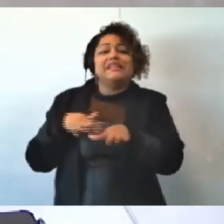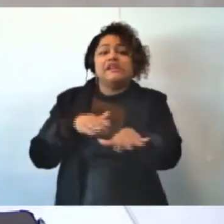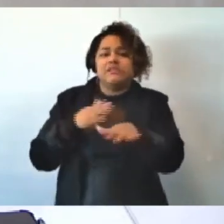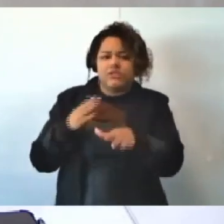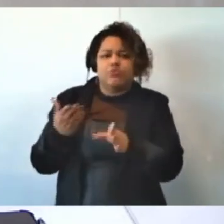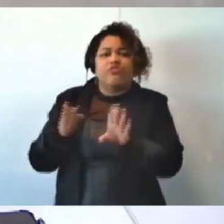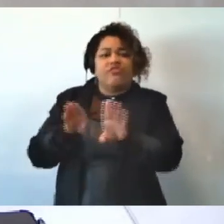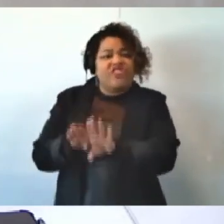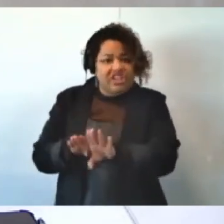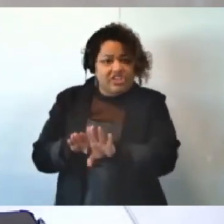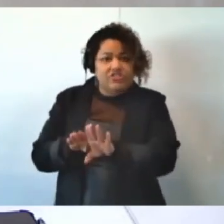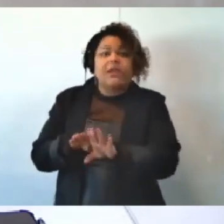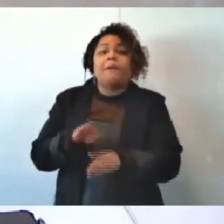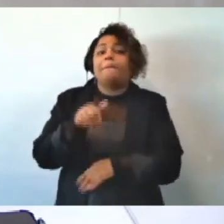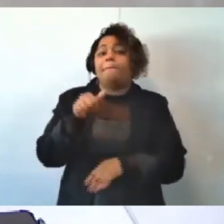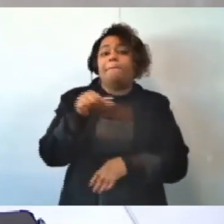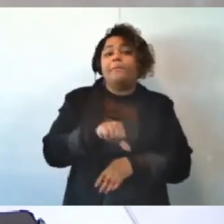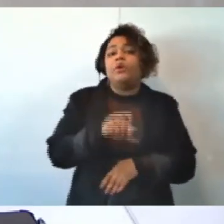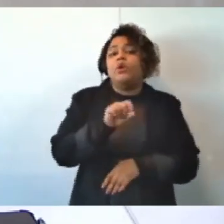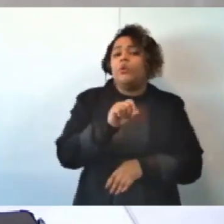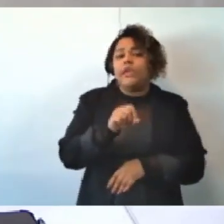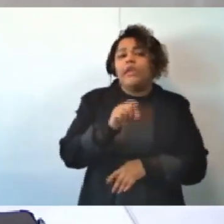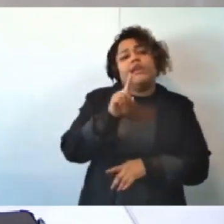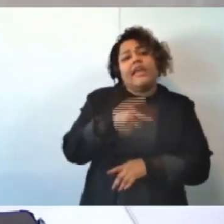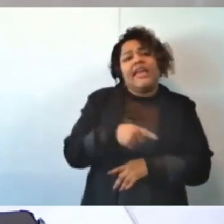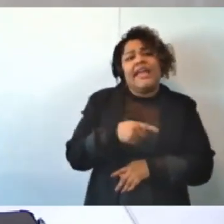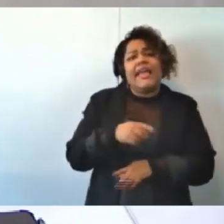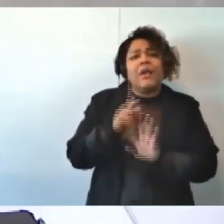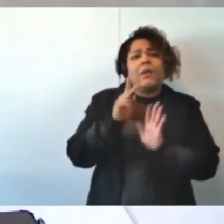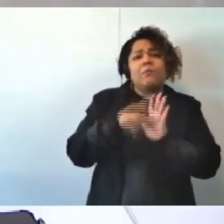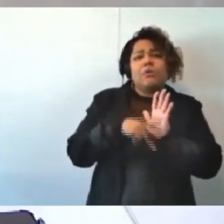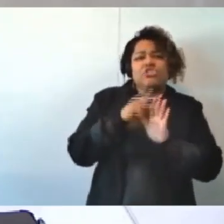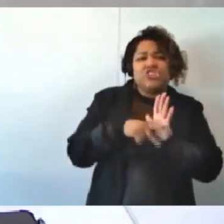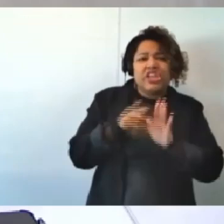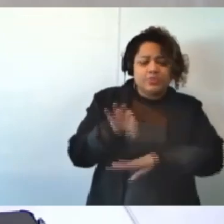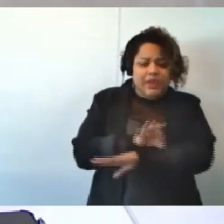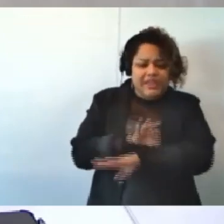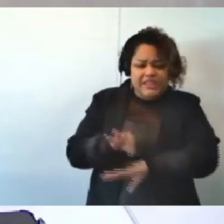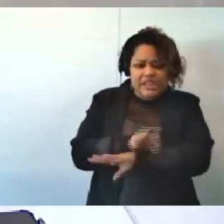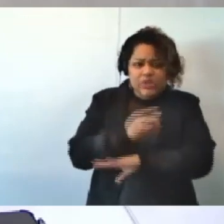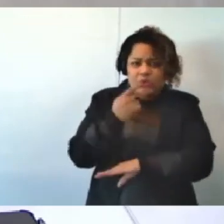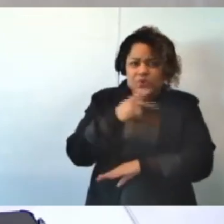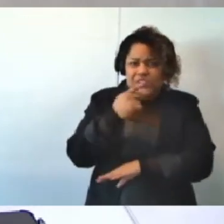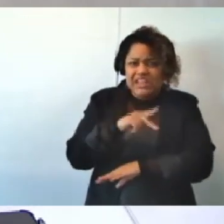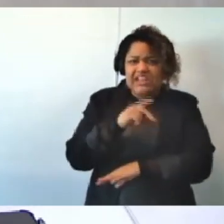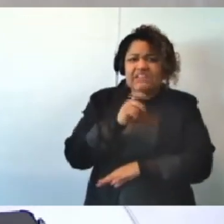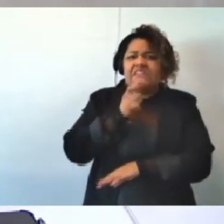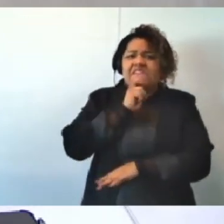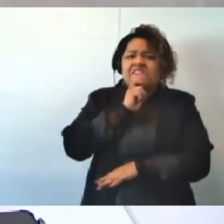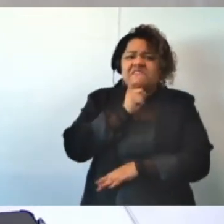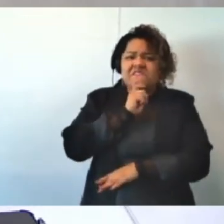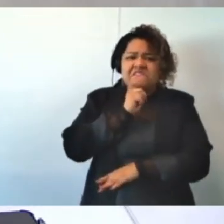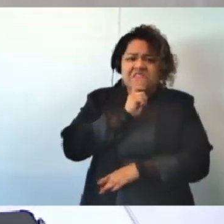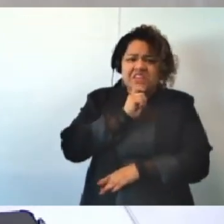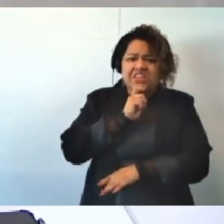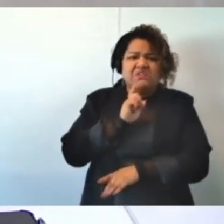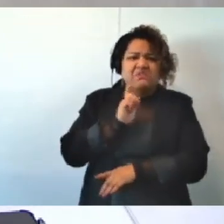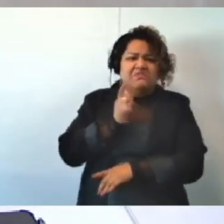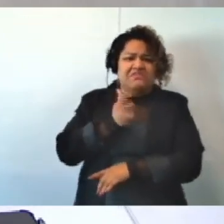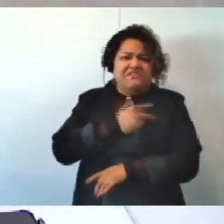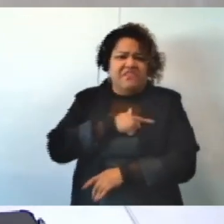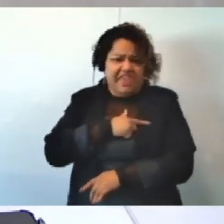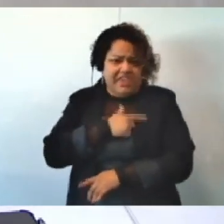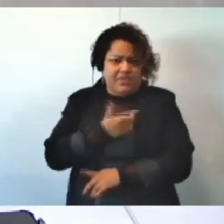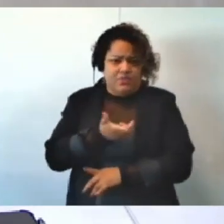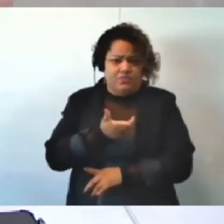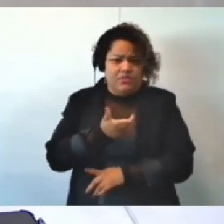dele é feio. É feio, é frio. A quantidade de árvores que a Sapucaí tem, não